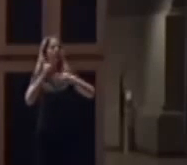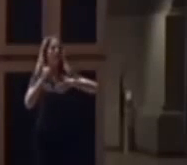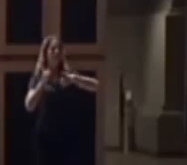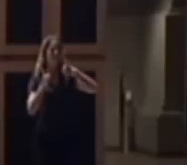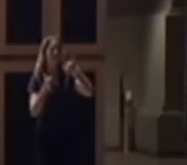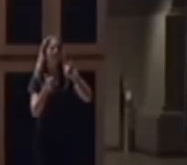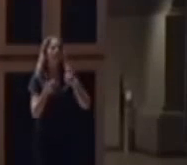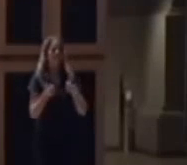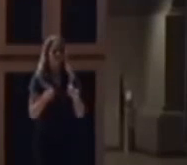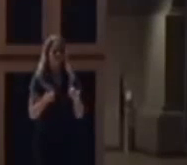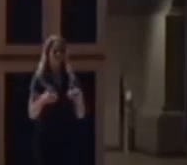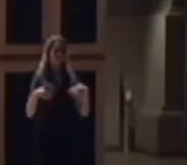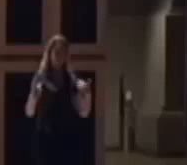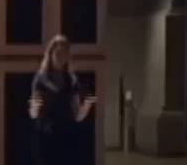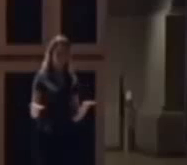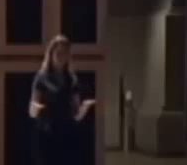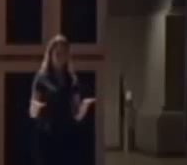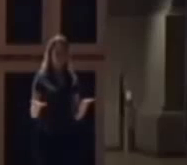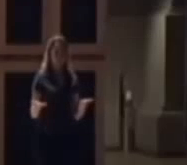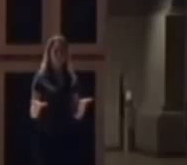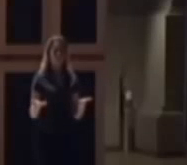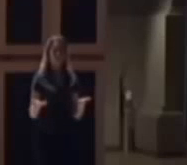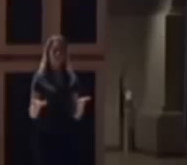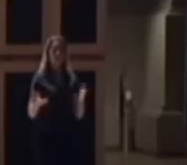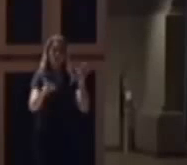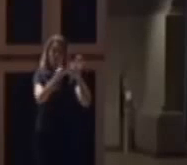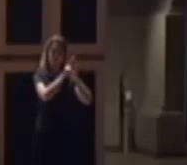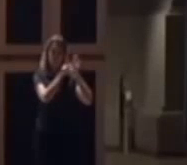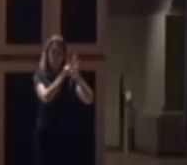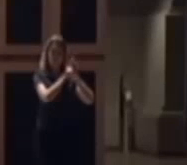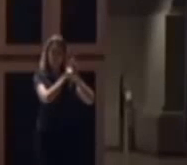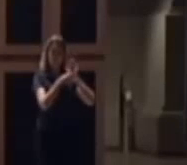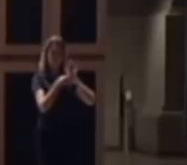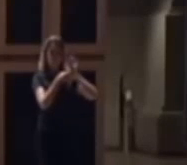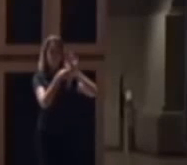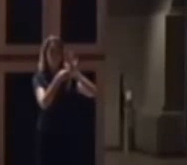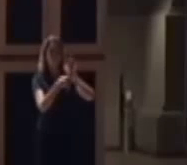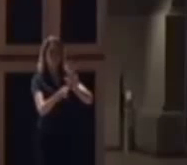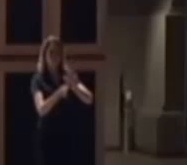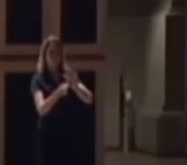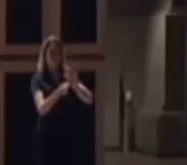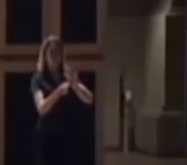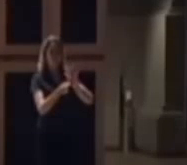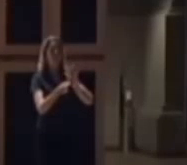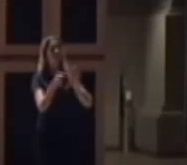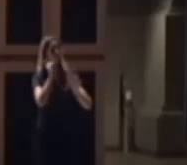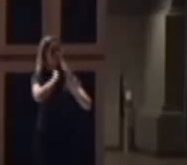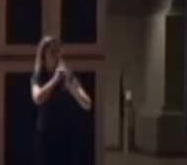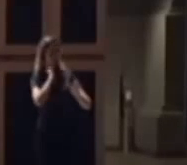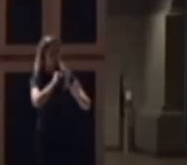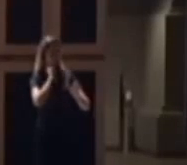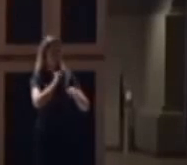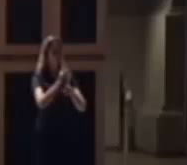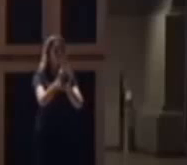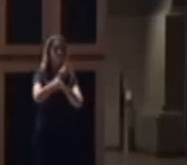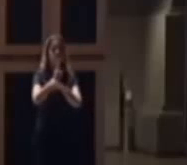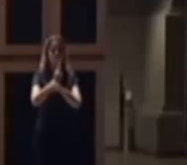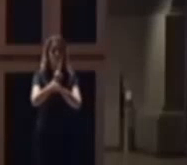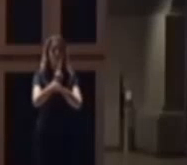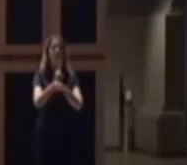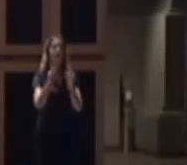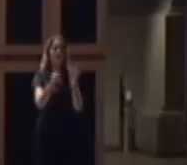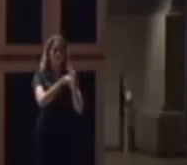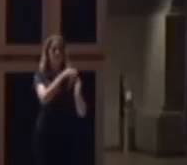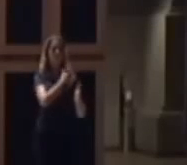esses mecanismos. Então, a legislação prevê que as OSCIPs se submetem, em Minas Gerais, à fiscalização do Ministério